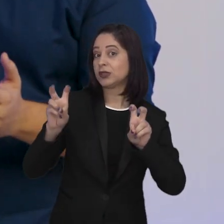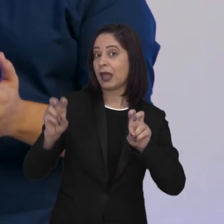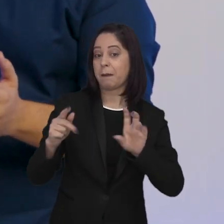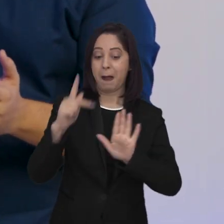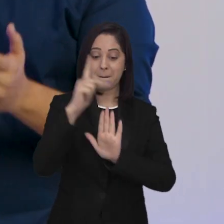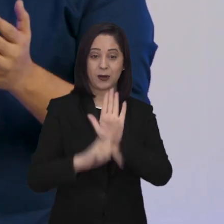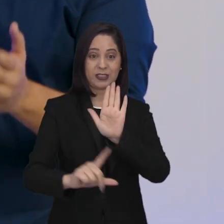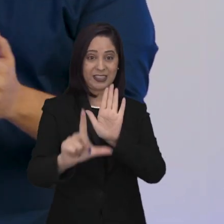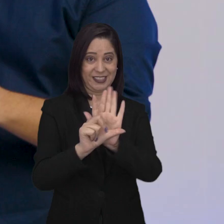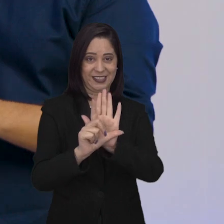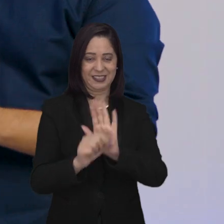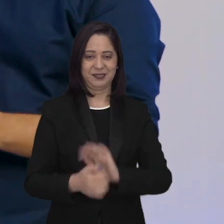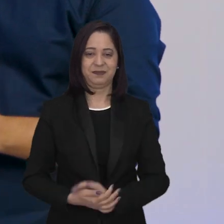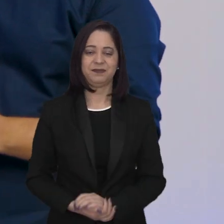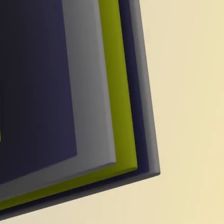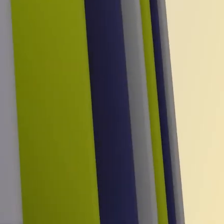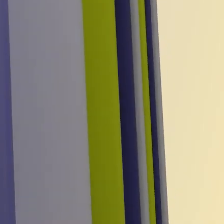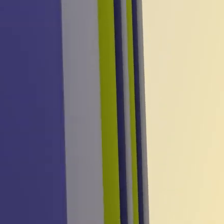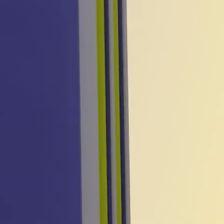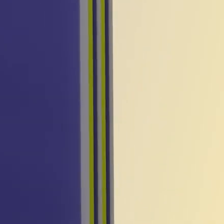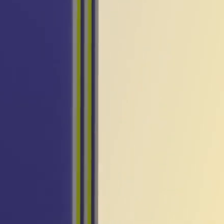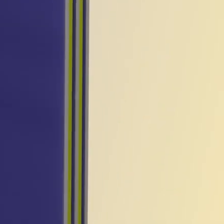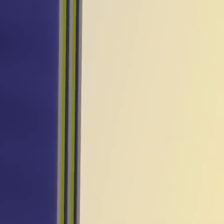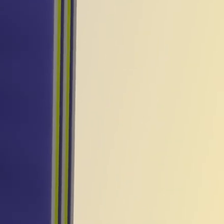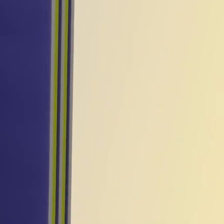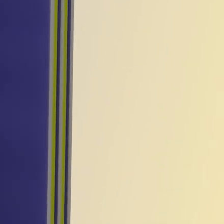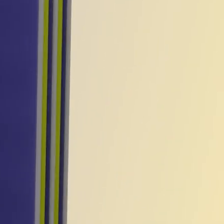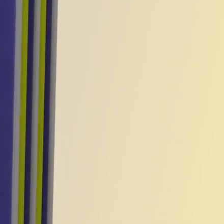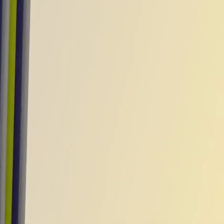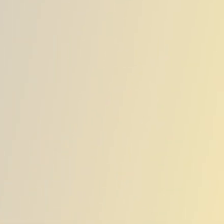tema de hoje é Projeto de Lei.